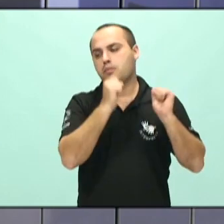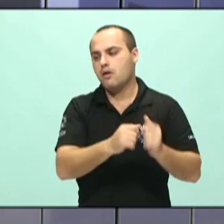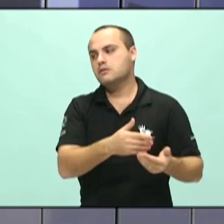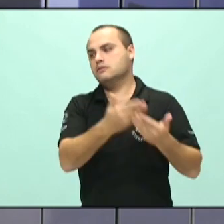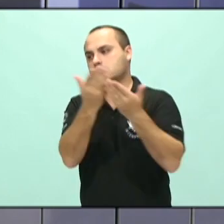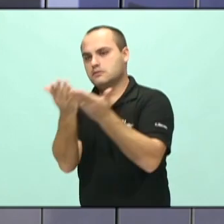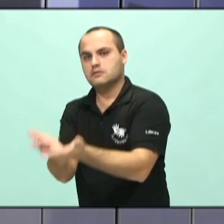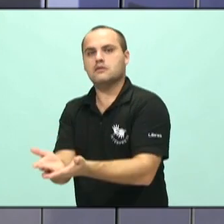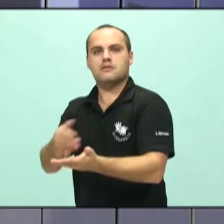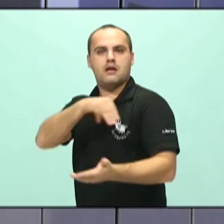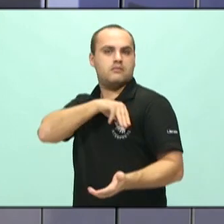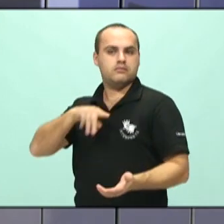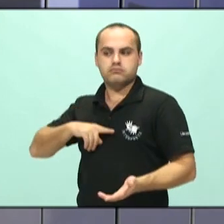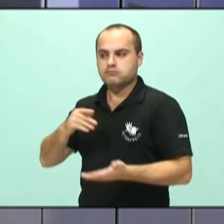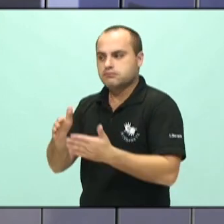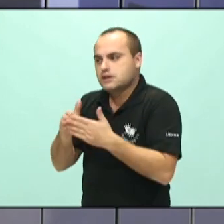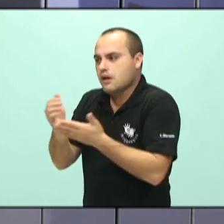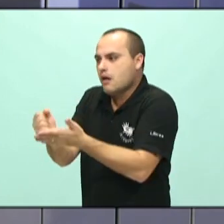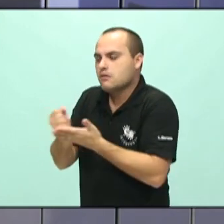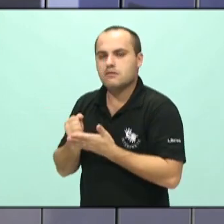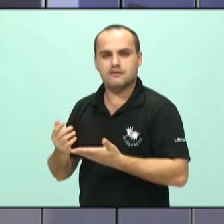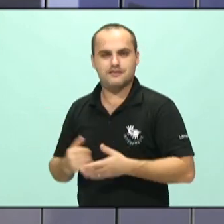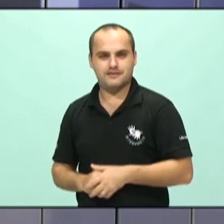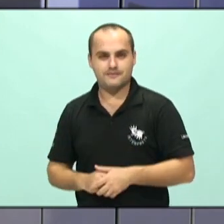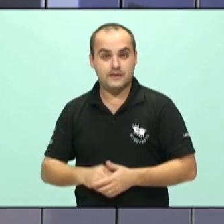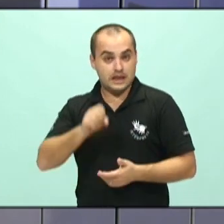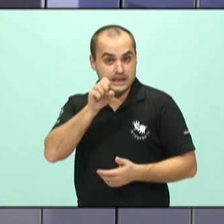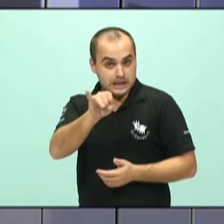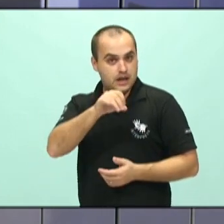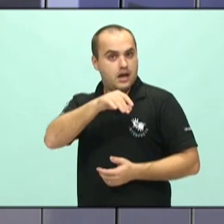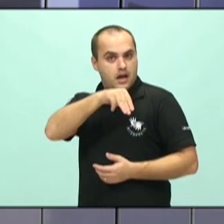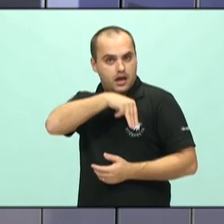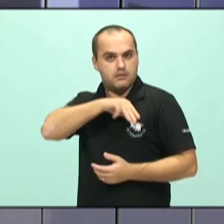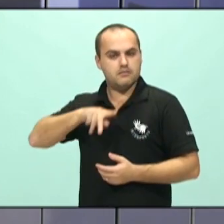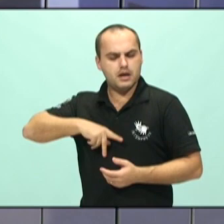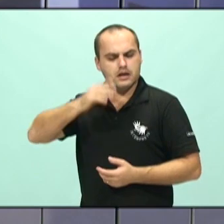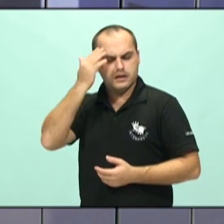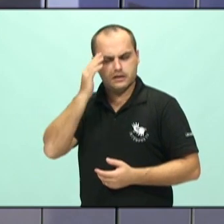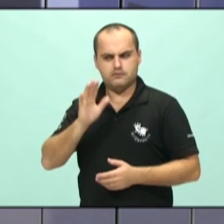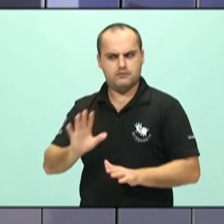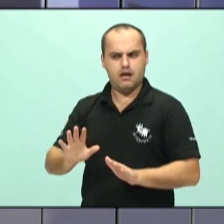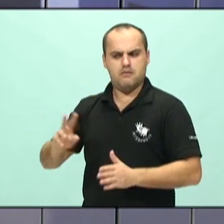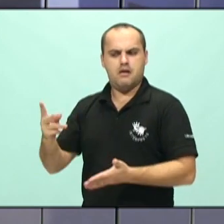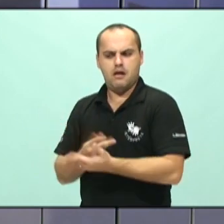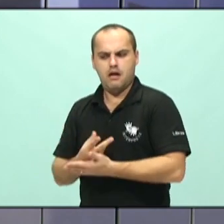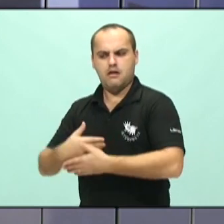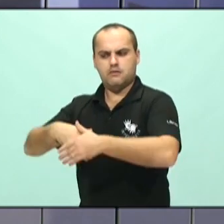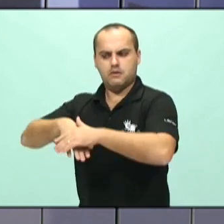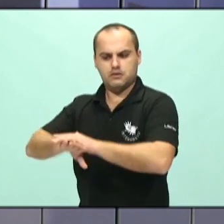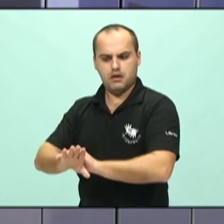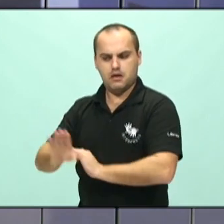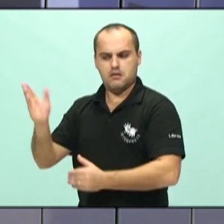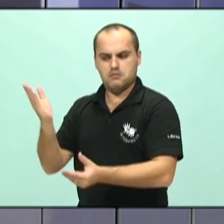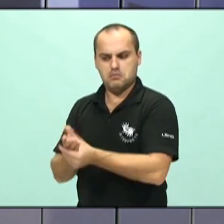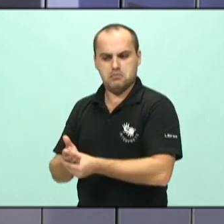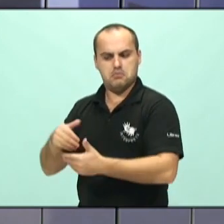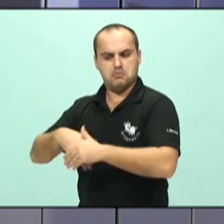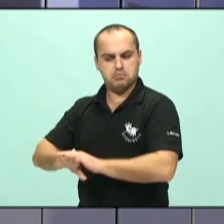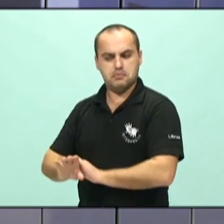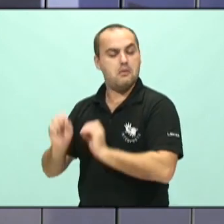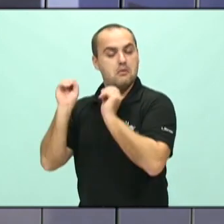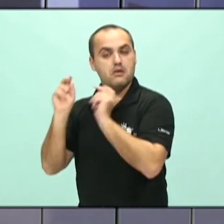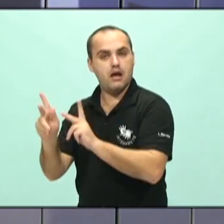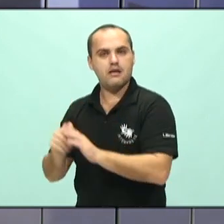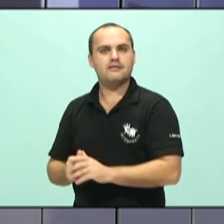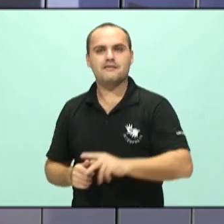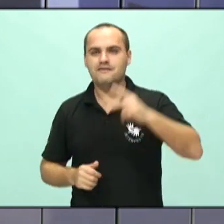pedir ajuda. Se o Ministério Público entender que não tem nada errado e arquivar ou indeferir, tudo bem, o